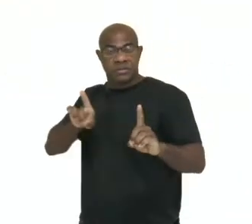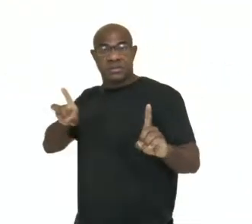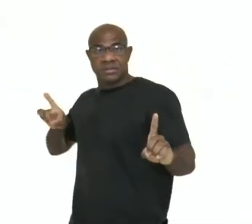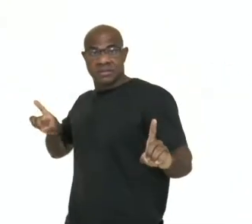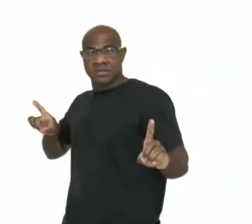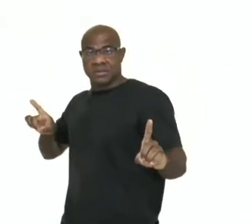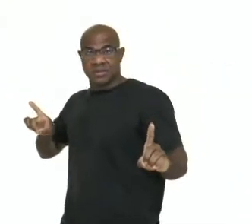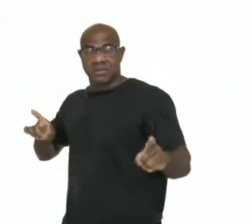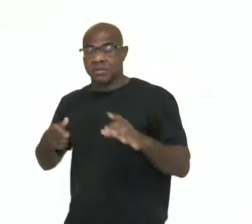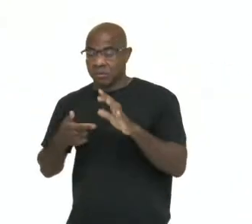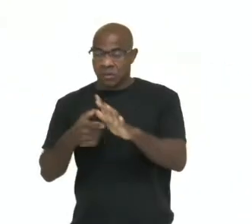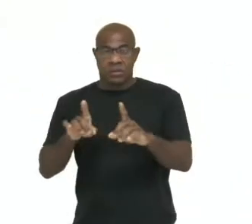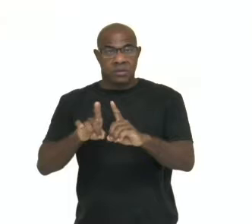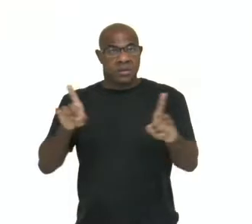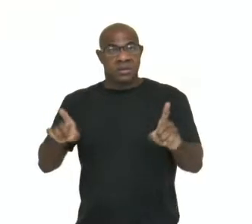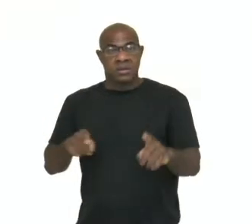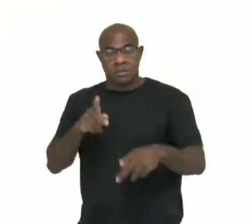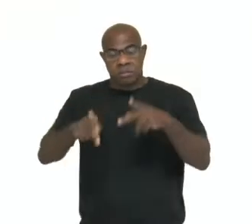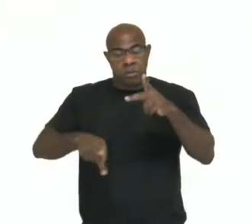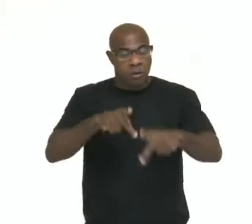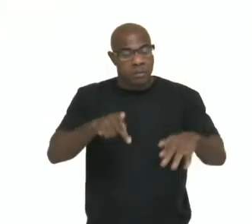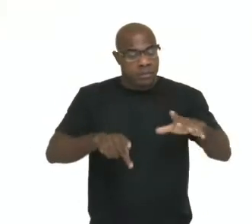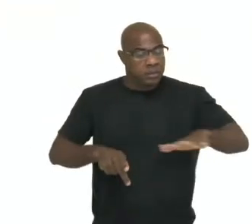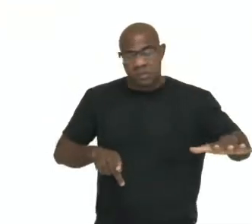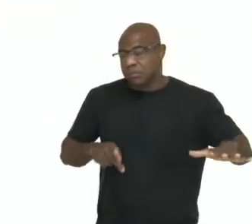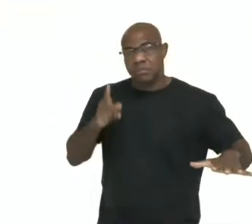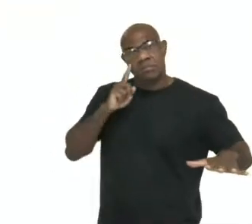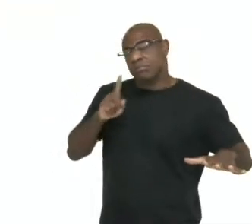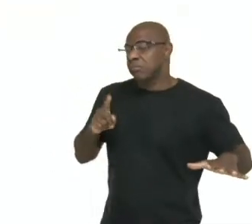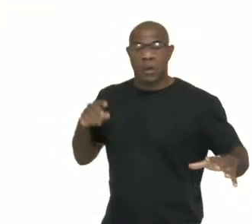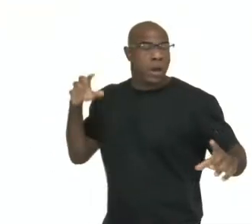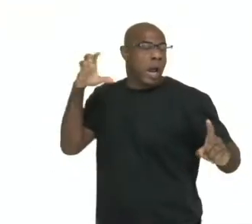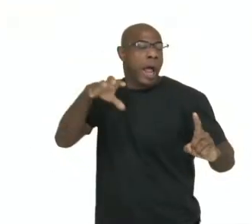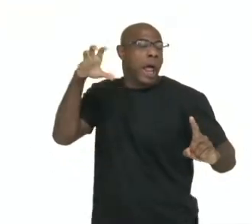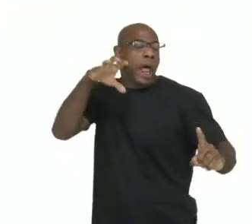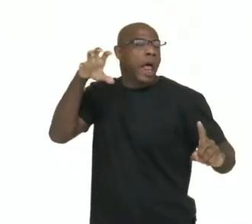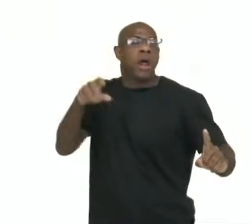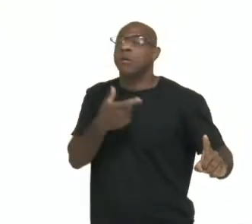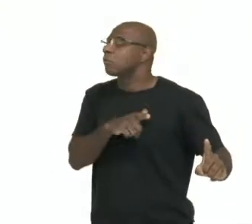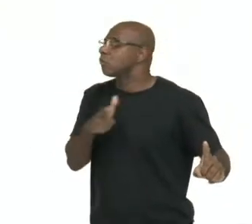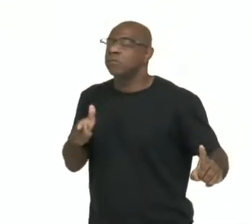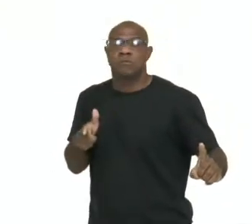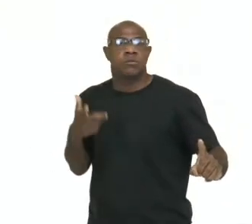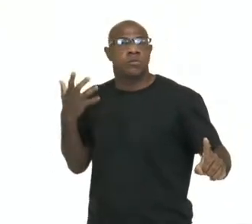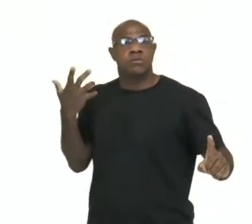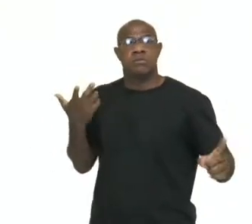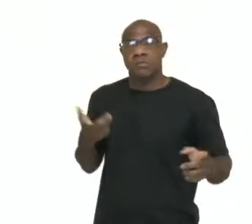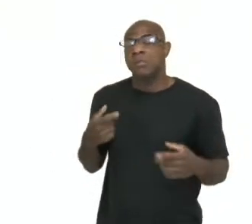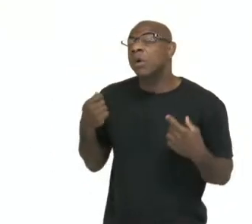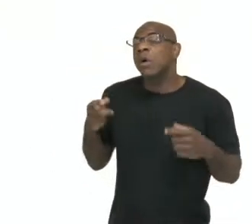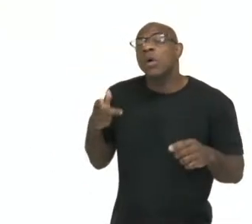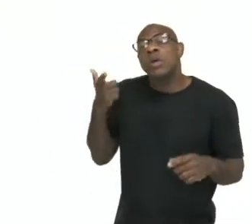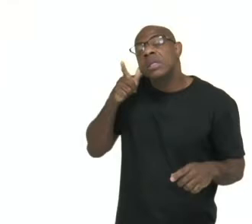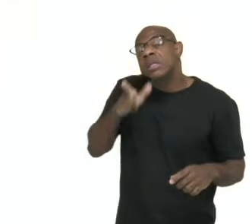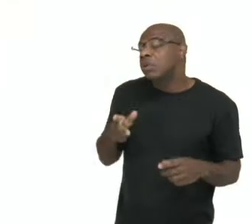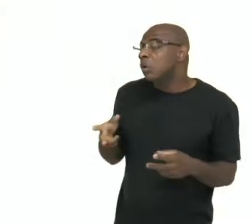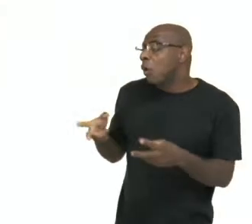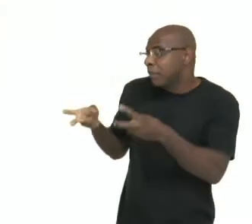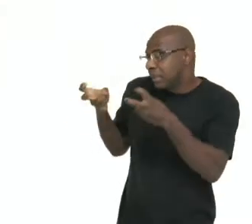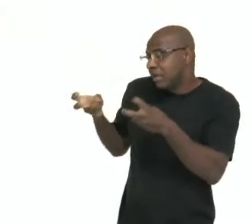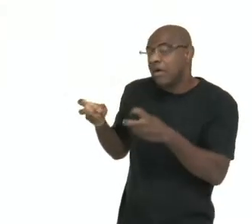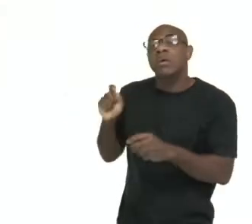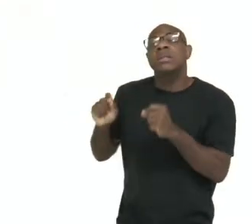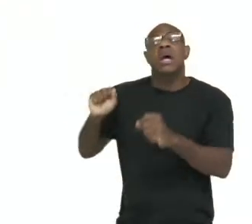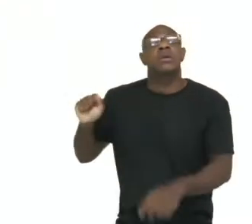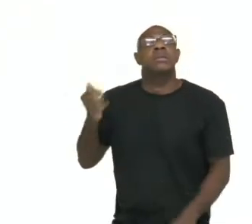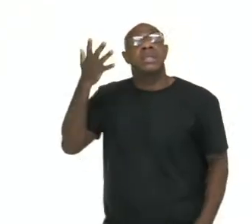distanciamento, né? Fazer com que o público não se deixe levar pela dramatização e consiga observar de forma consciente o que está acontecendo no